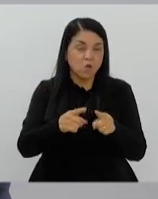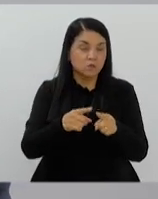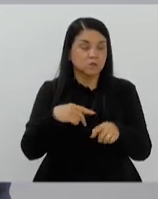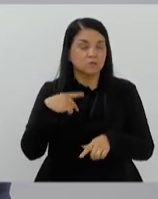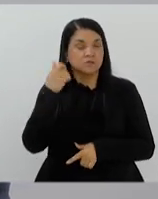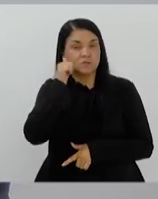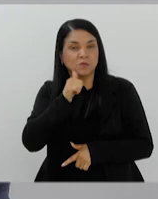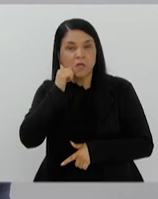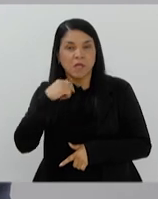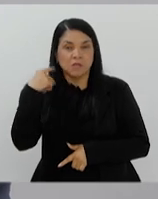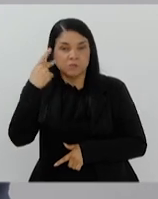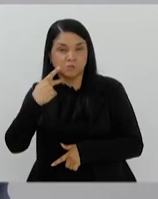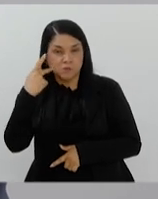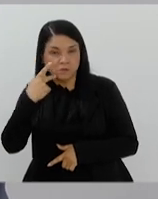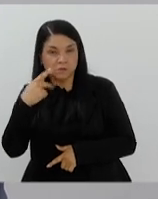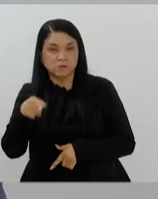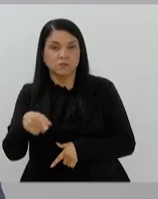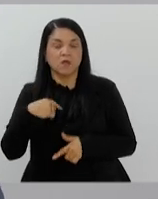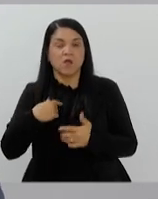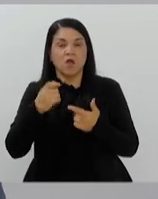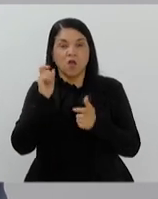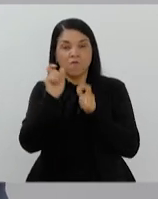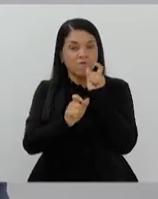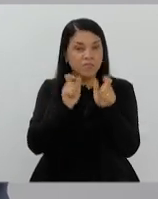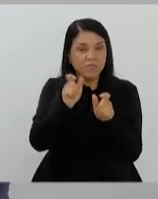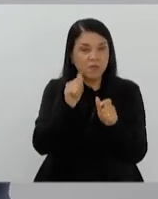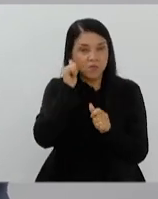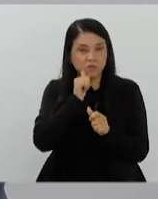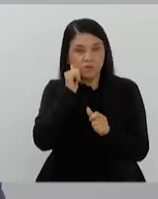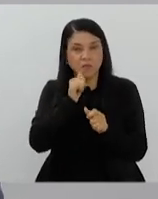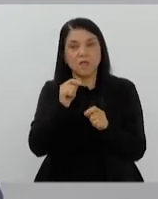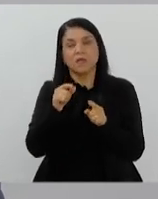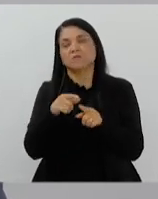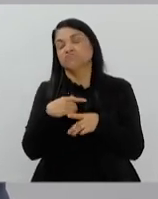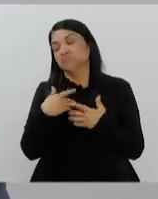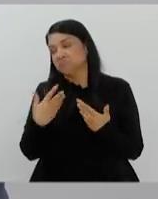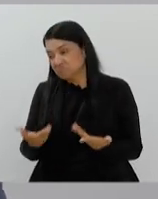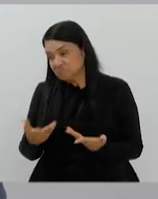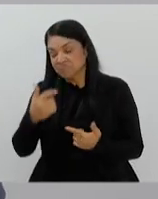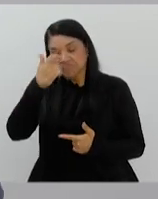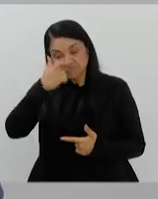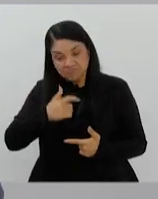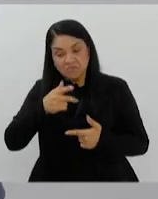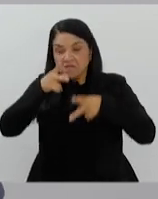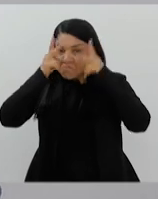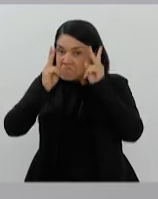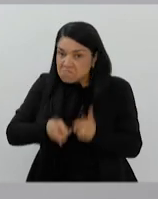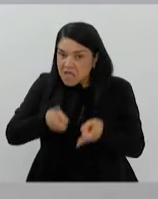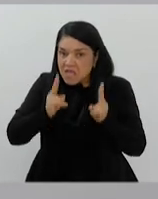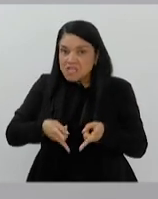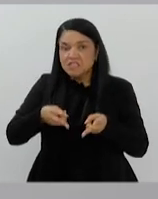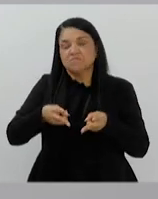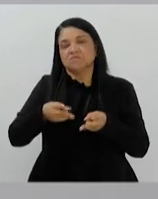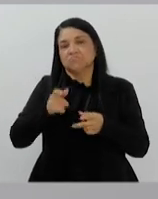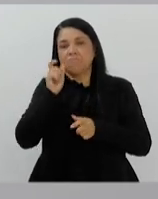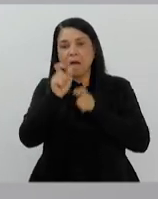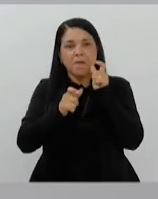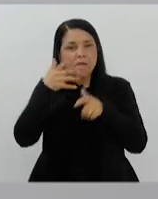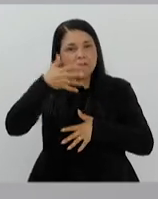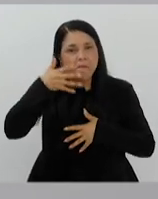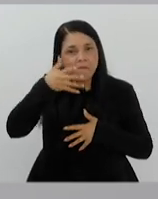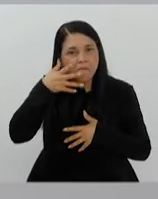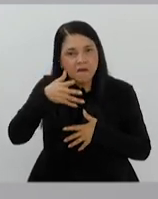ofendeu as mulheres falaria a mesma coisa essa senhora fosse homem mulher o gênero que fosse o que eu estou vendo na minha